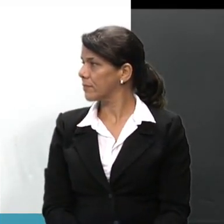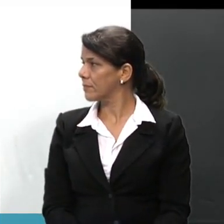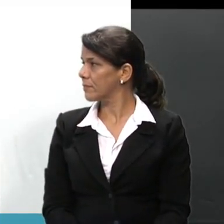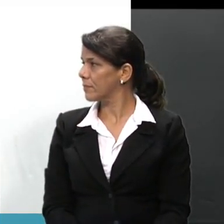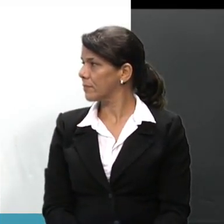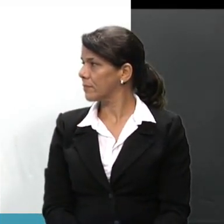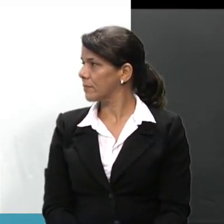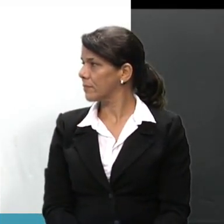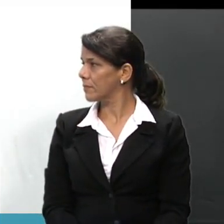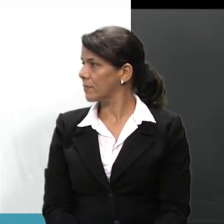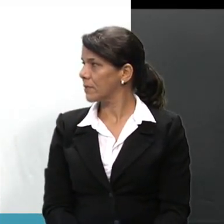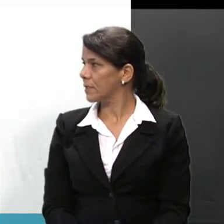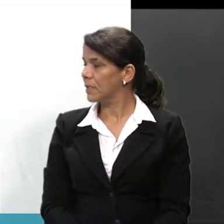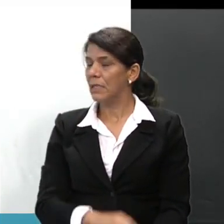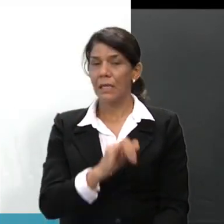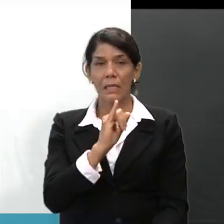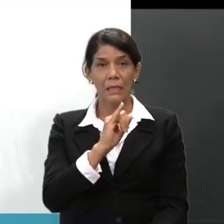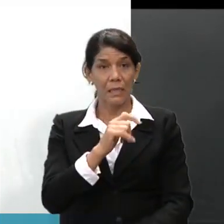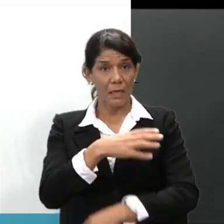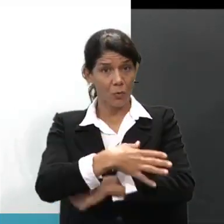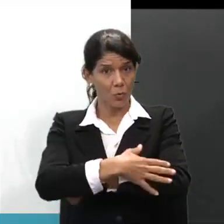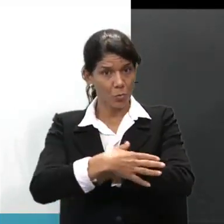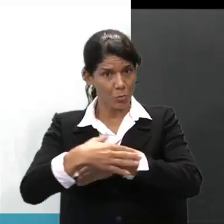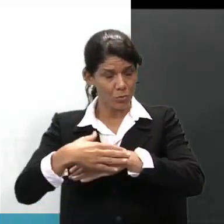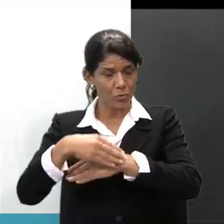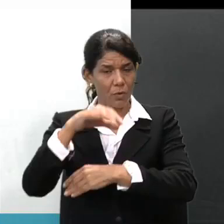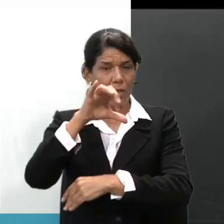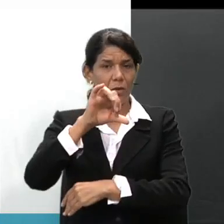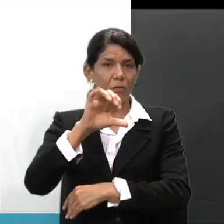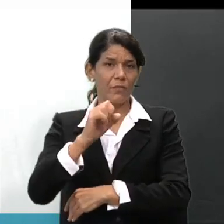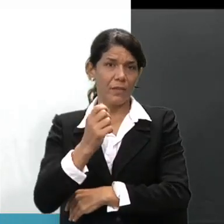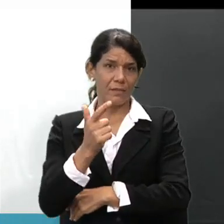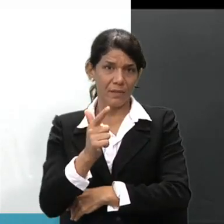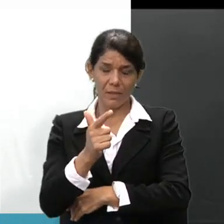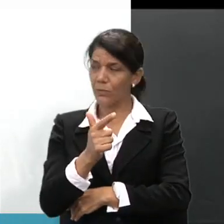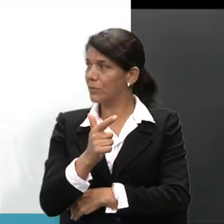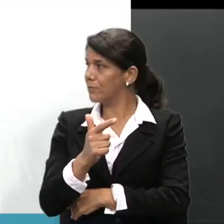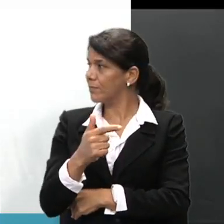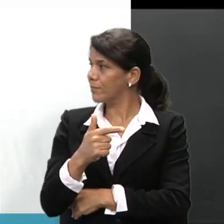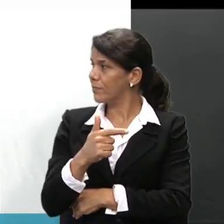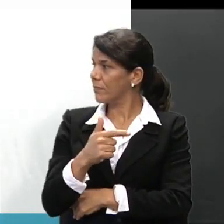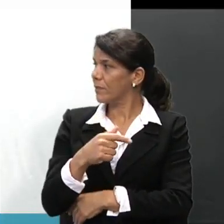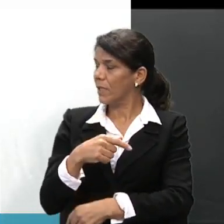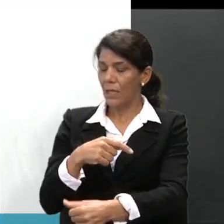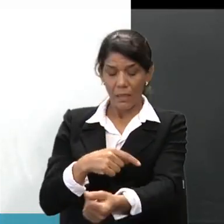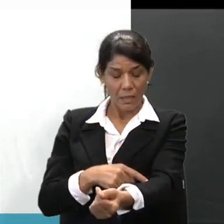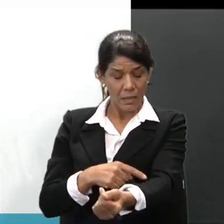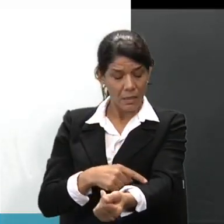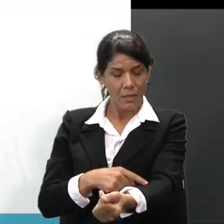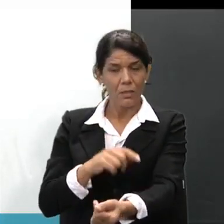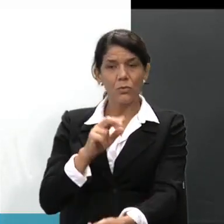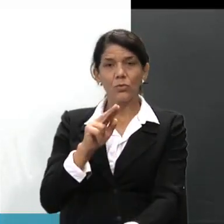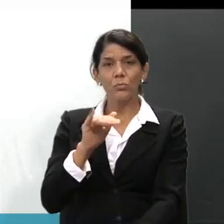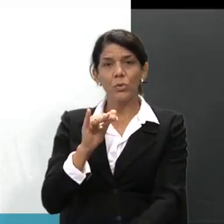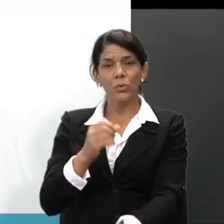intramuscular é de 90 graus, tá? Enquanto que na subcutânea, aqui ó, 45